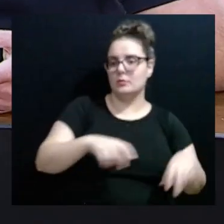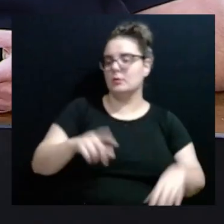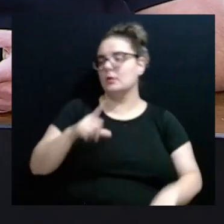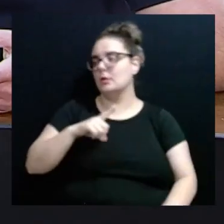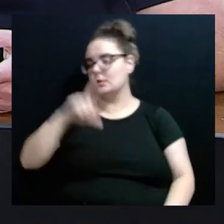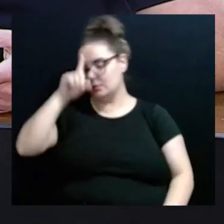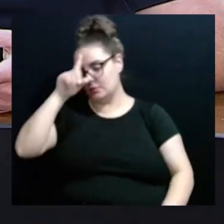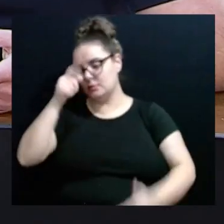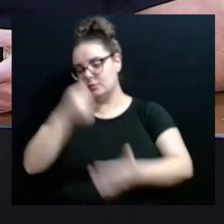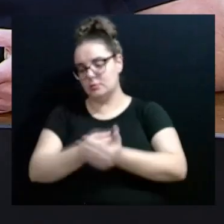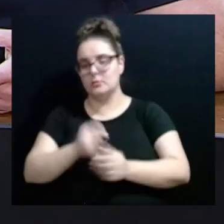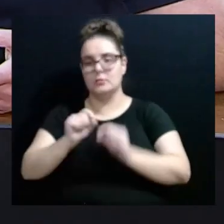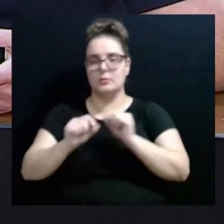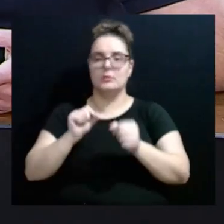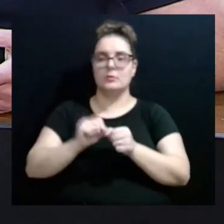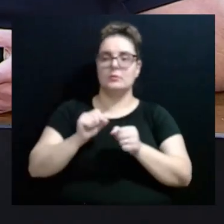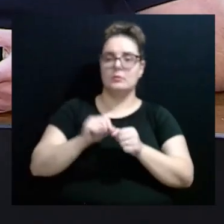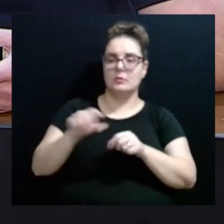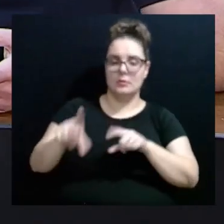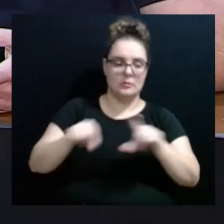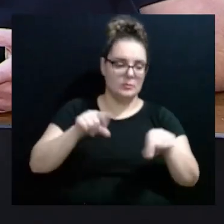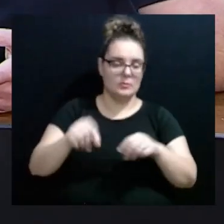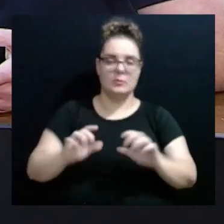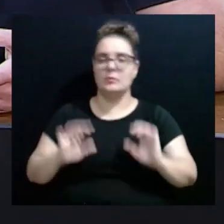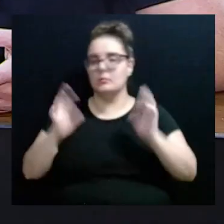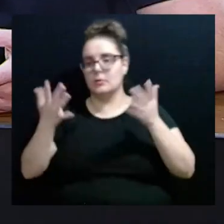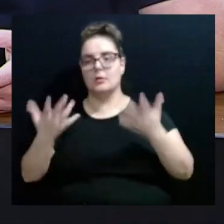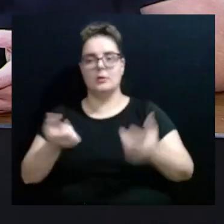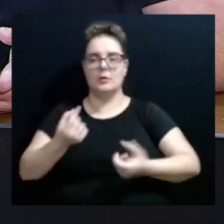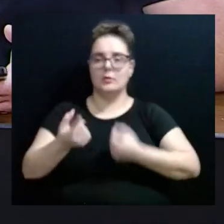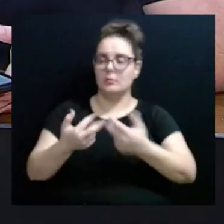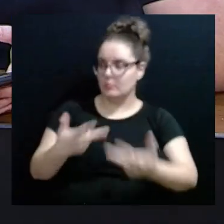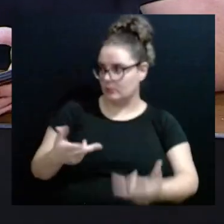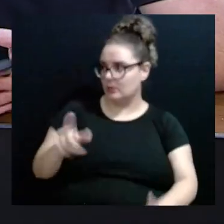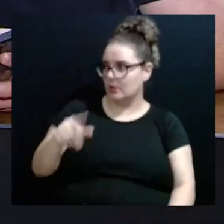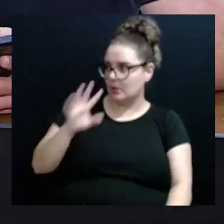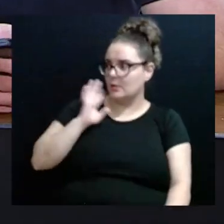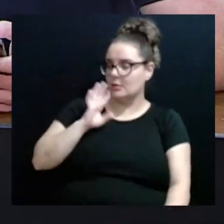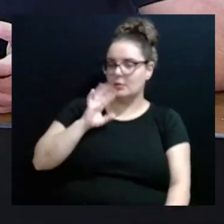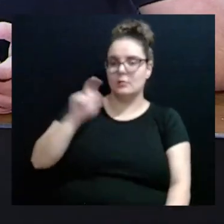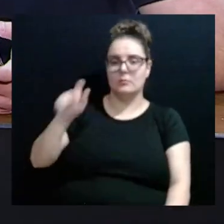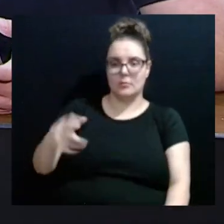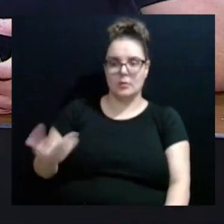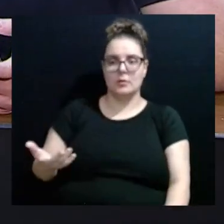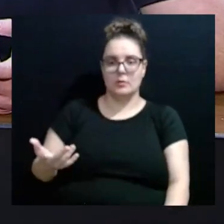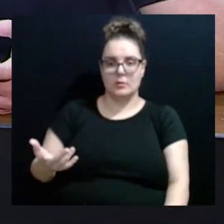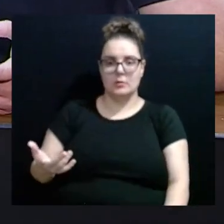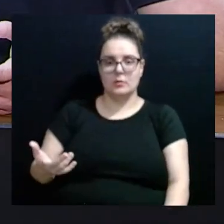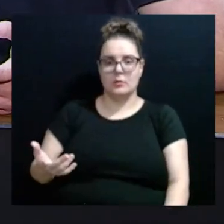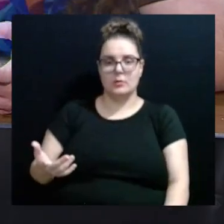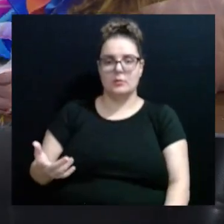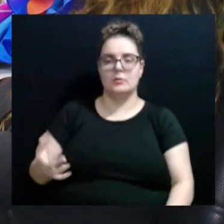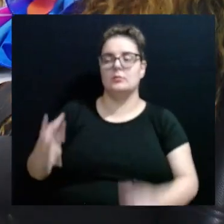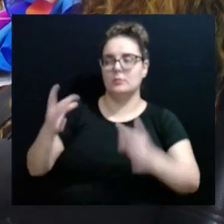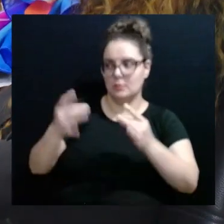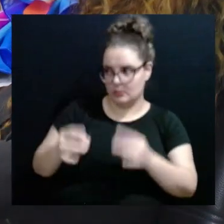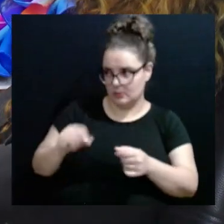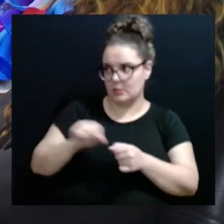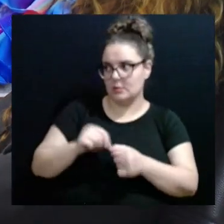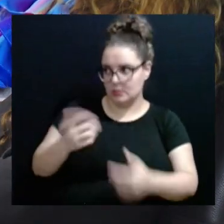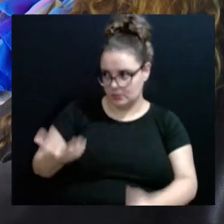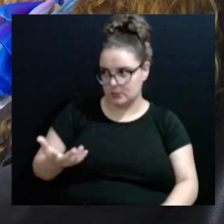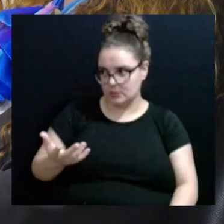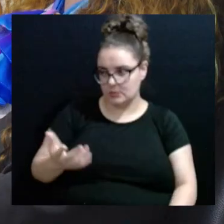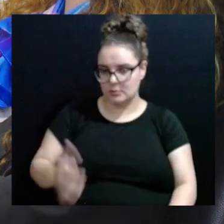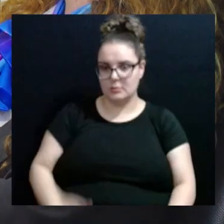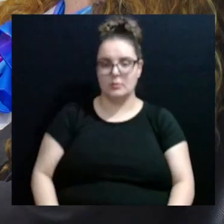casa de campo. Ela definir o que ela vai fazer, definir esse objetivo, se vai fazer alguma festa, alguma coisa. É legal a pessoa, depois de conhecer o calendário,